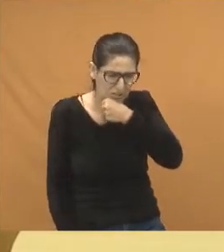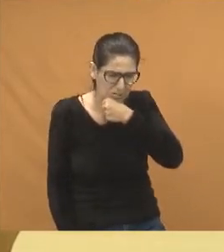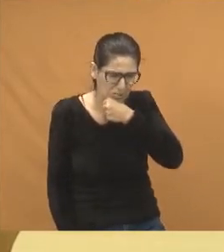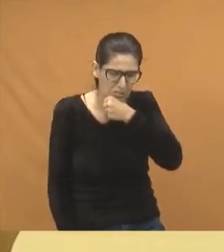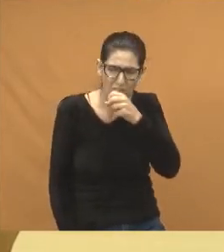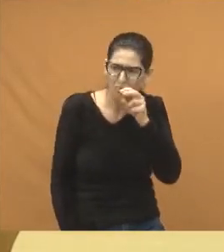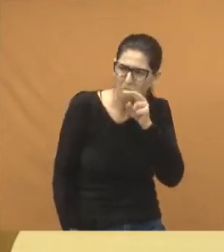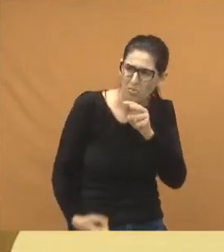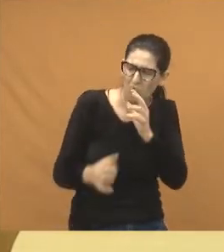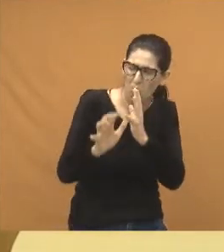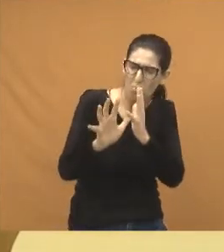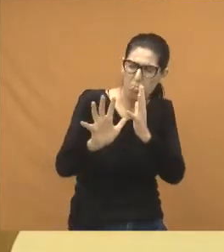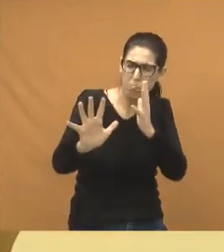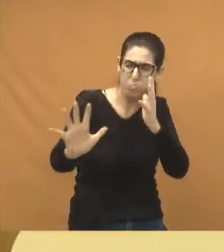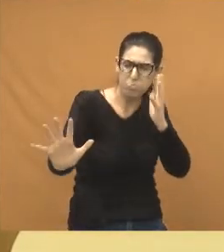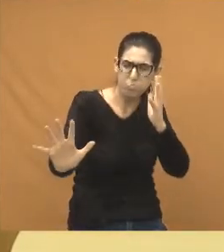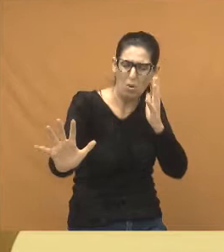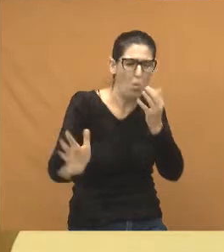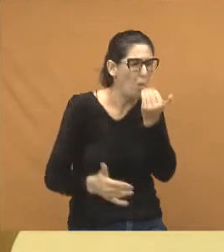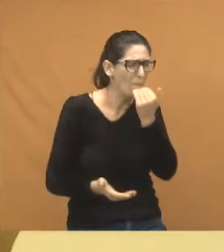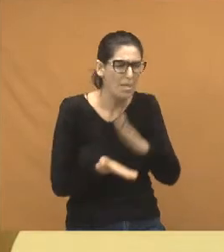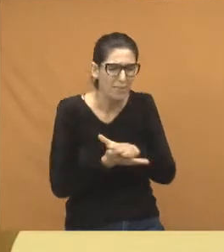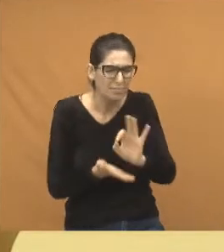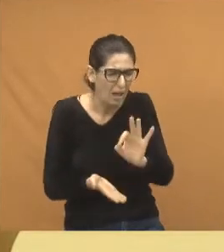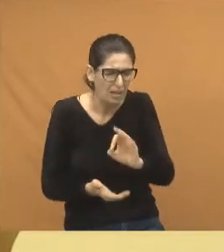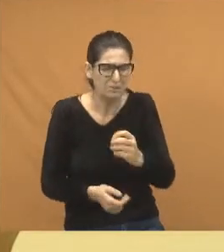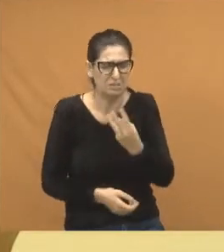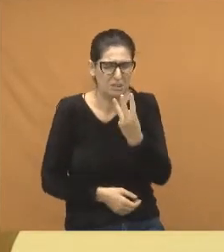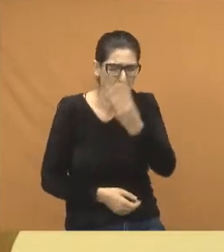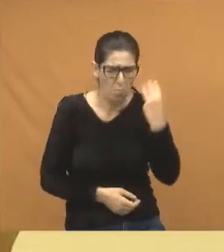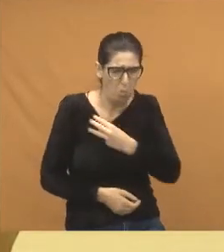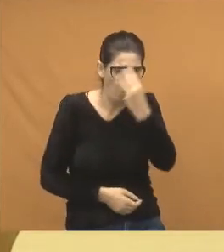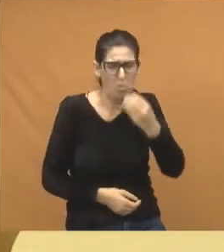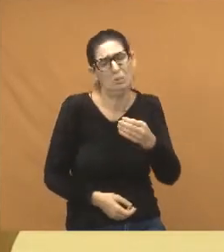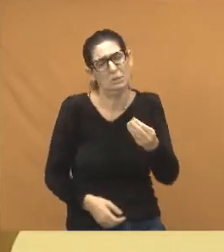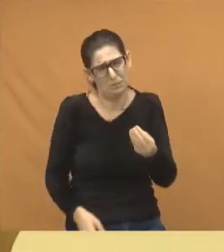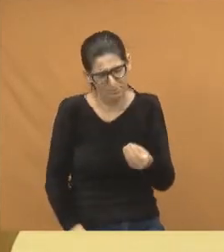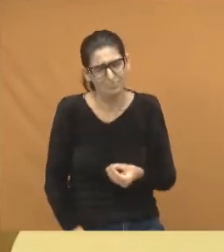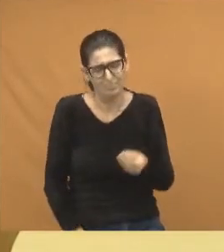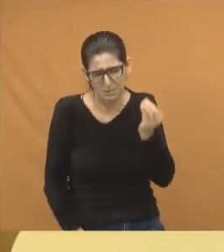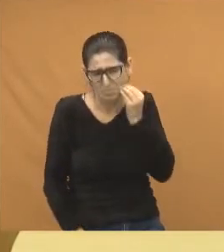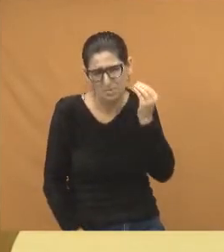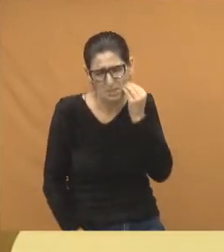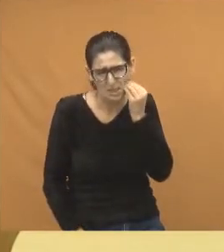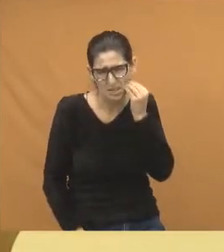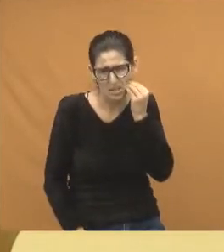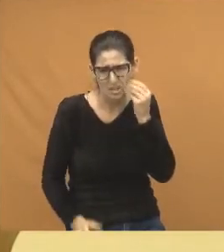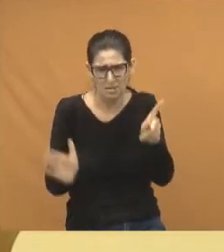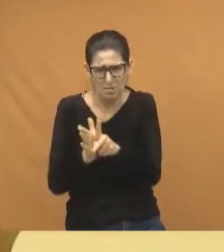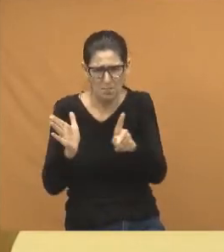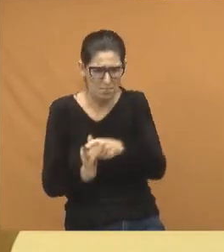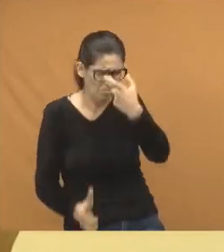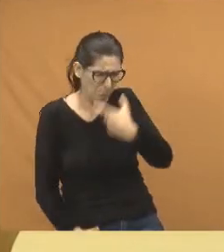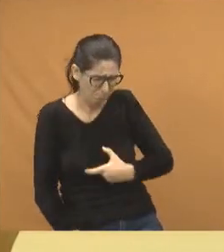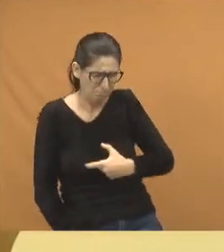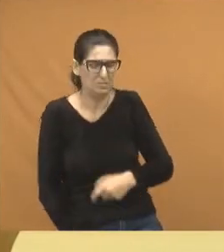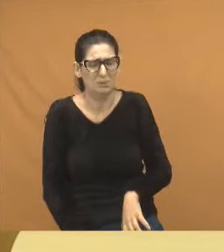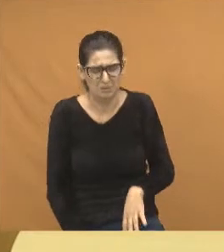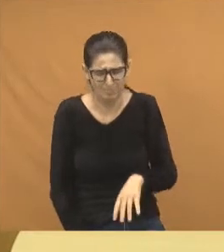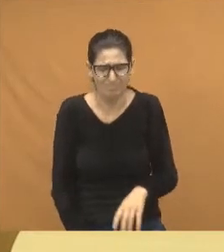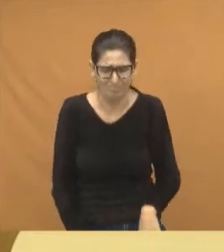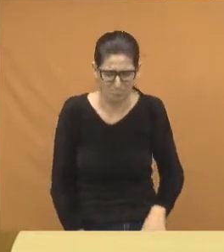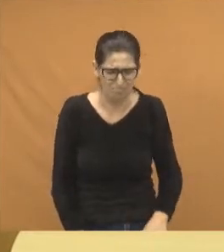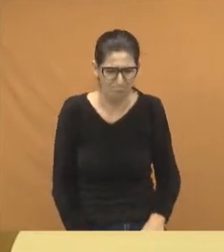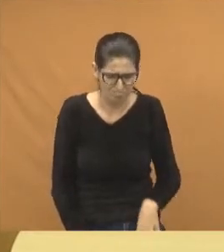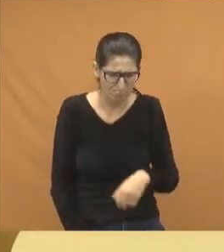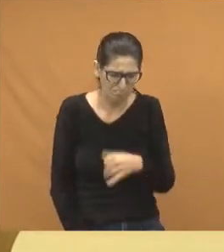ir em jejum e demorar mais 3 horas, igual eu já fiquei. Por isso, esse voto desse vereador Valmir